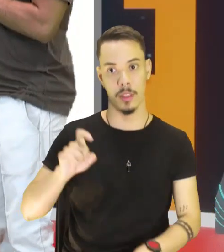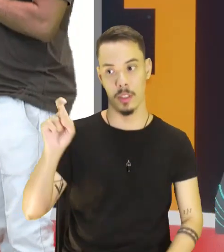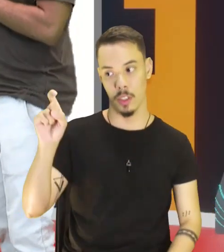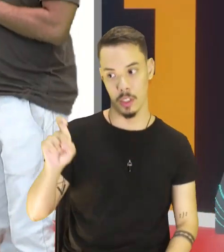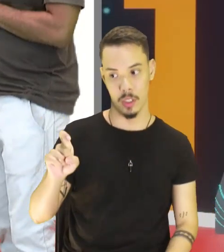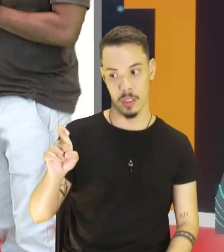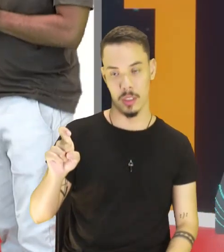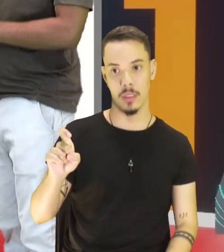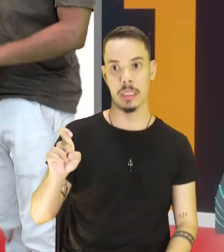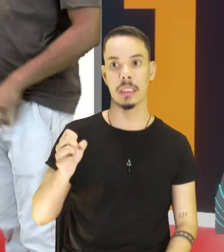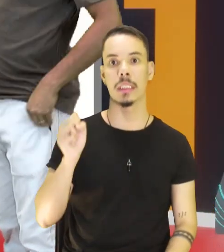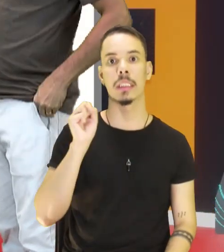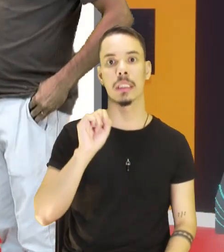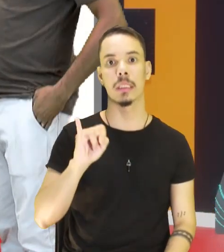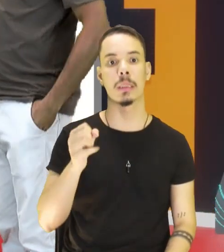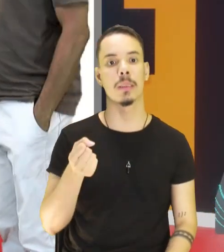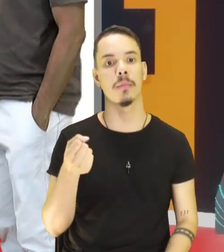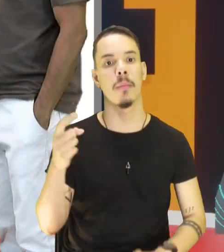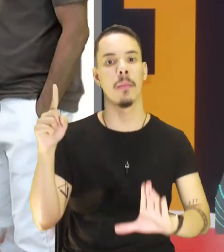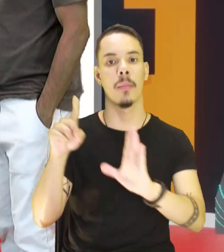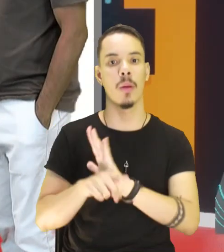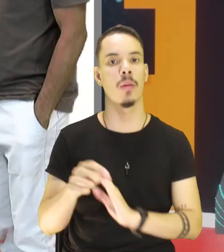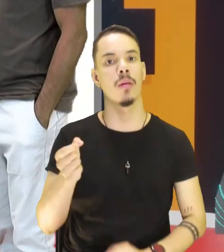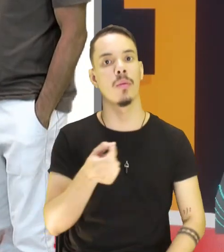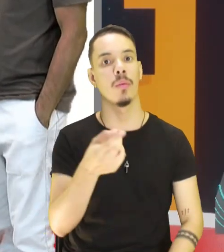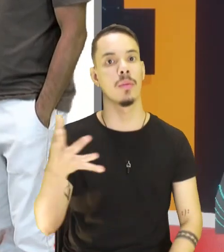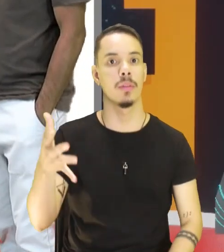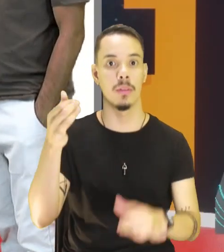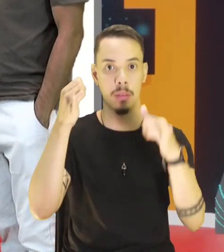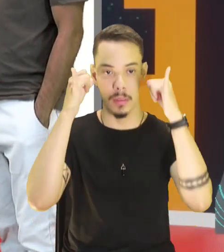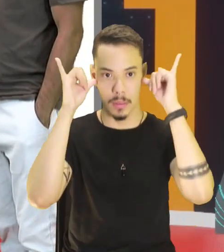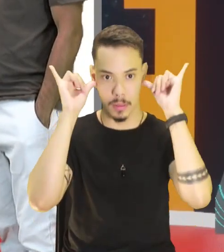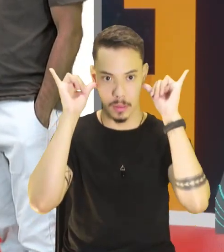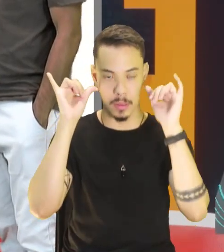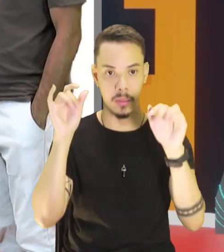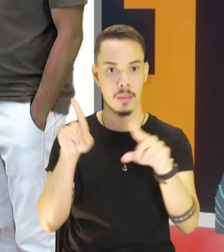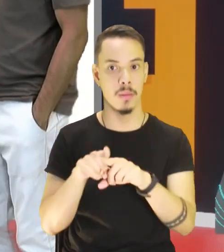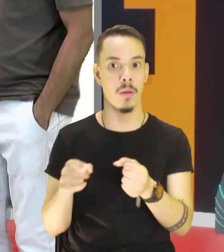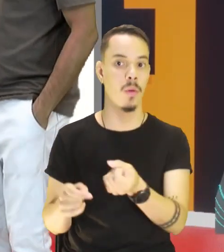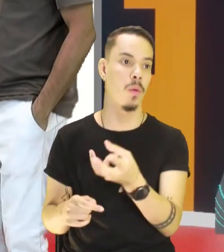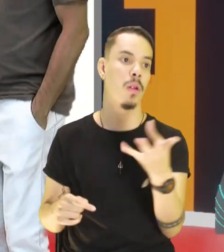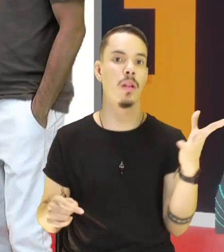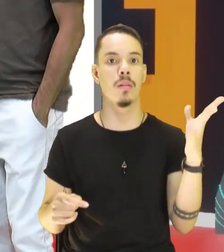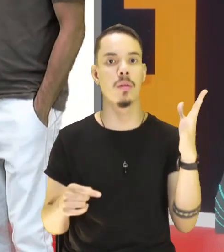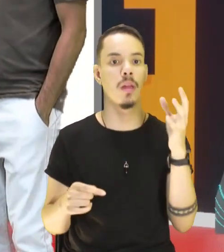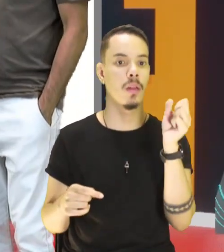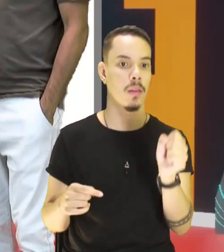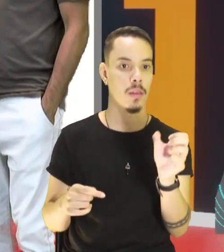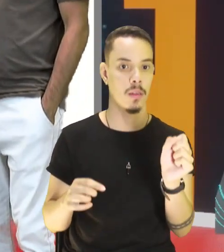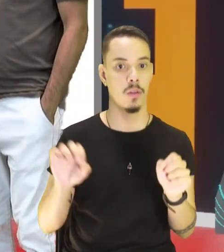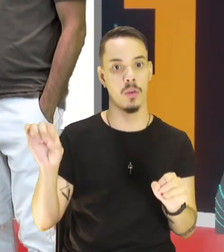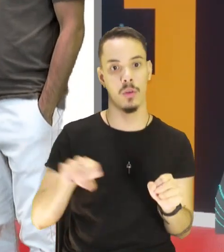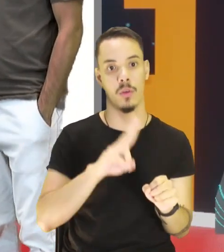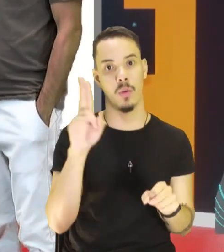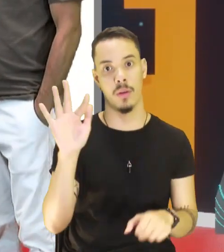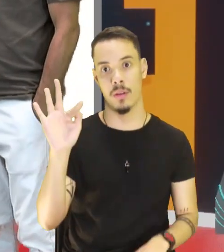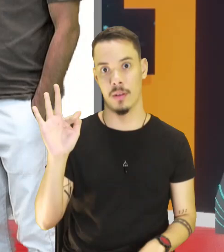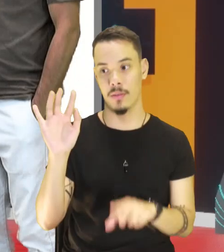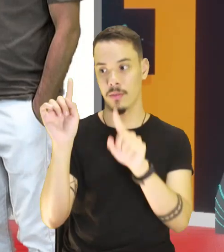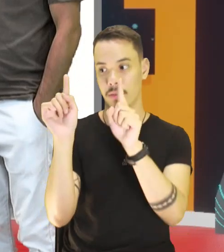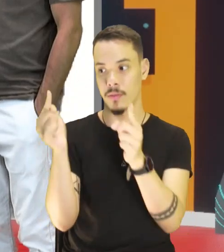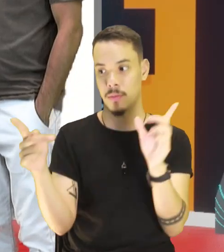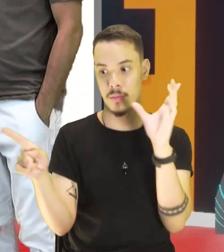Se dissesse a quantidade de vacas, né? E perguntasse quantos litros de leite. E ora, vamos substituir no F de